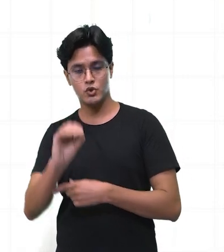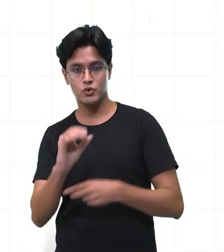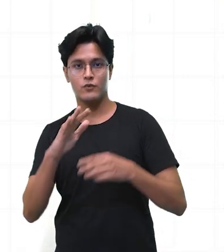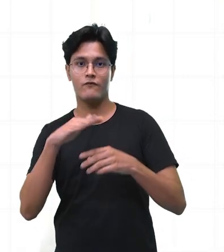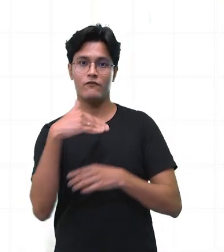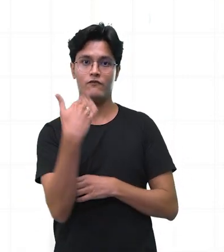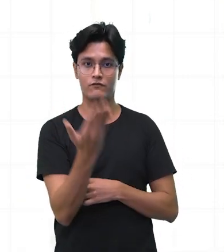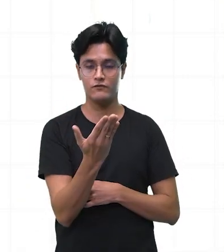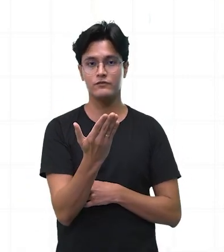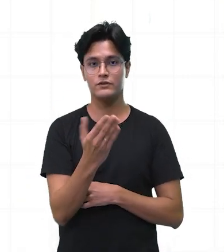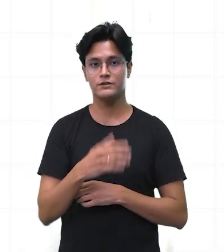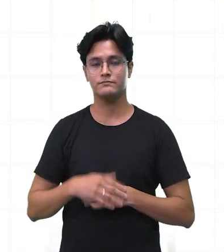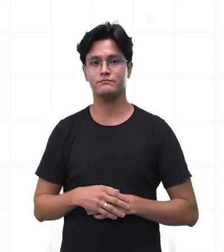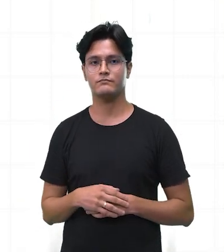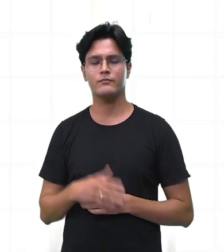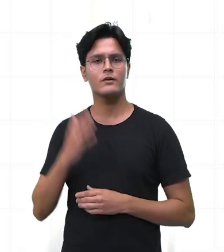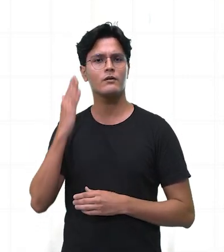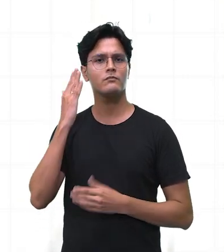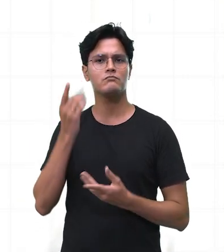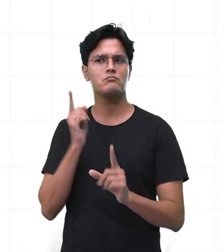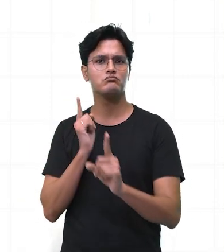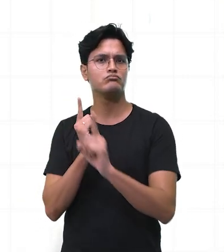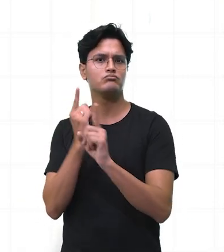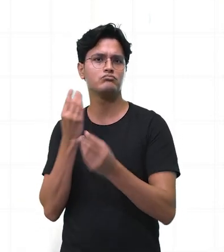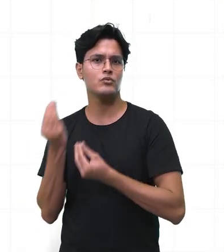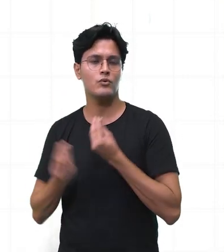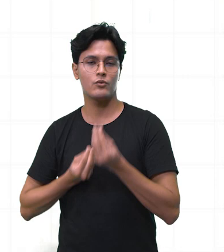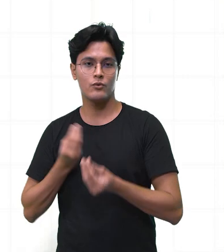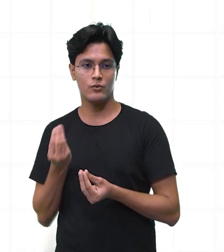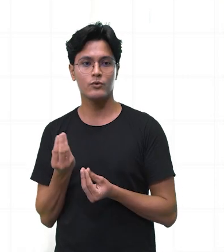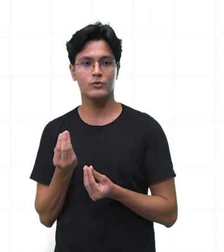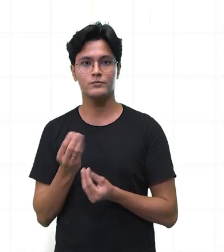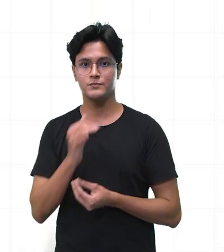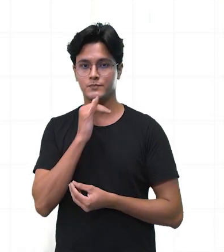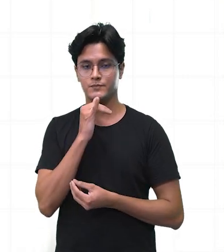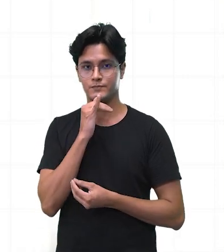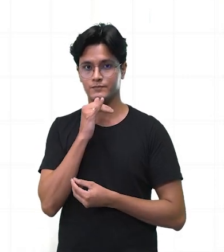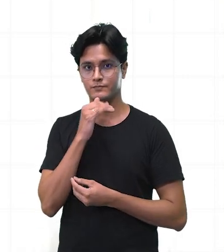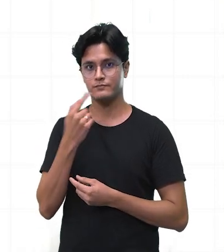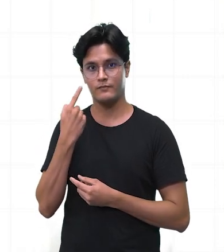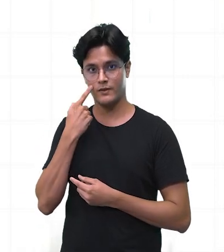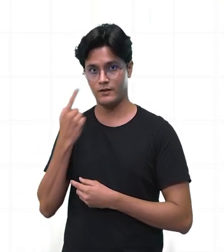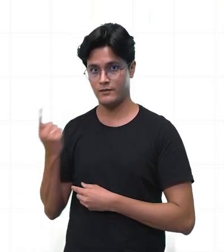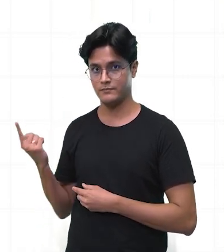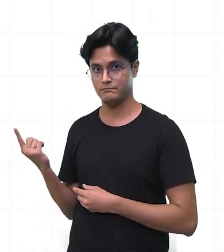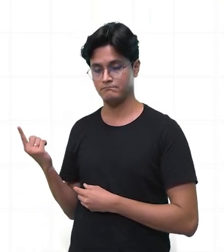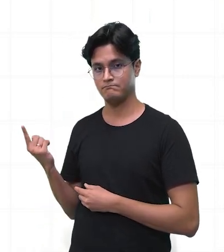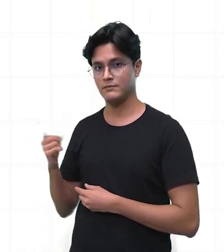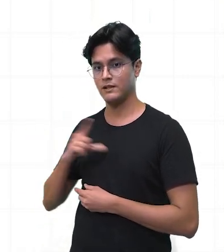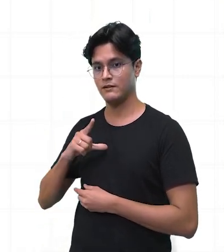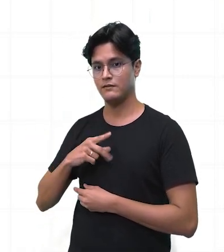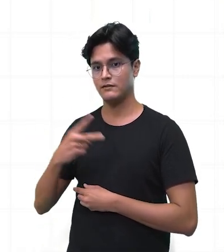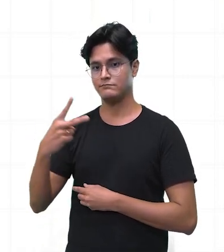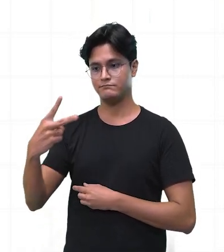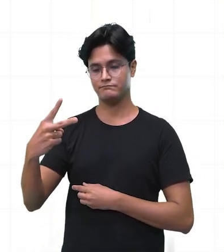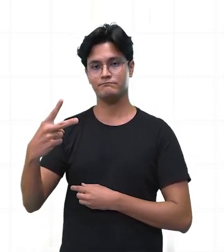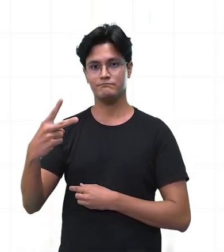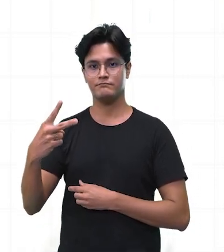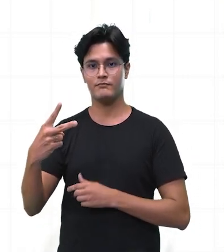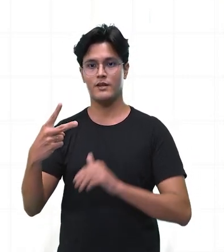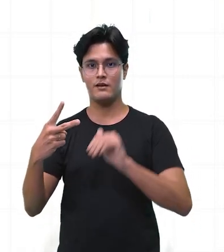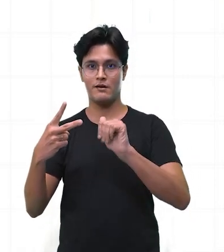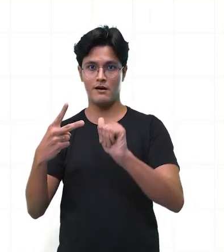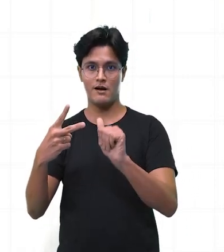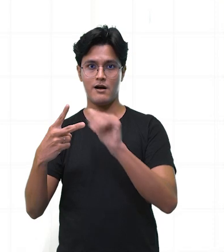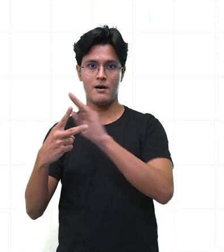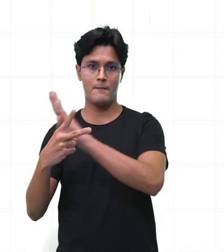do polígono e verificar que ângulo é esse que está sendo formado ou qual a sua medida. Nós temos aqui também, novamente,